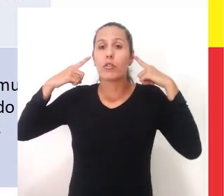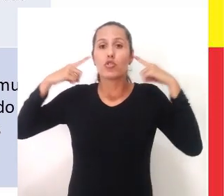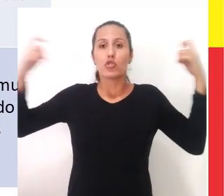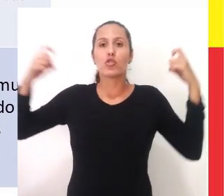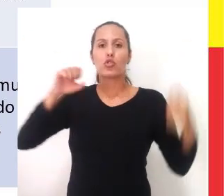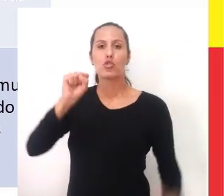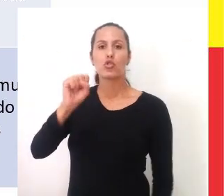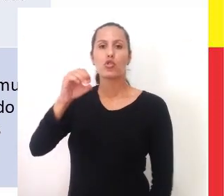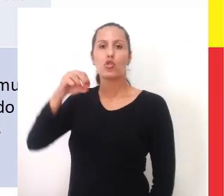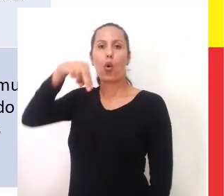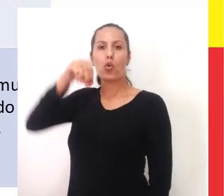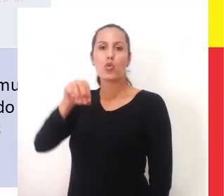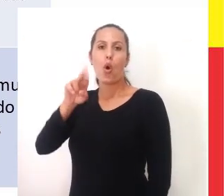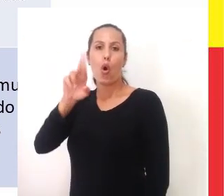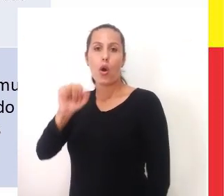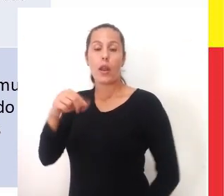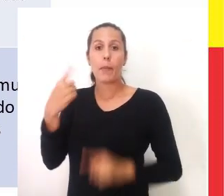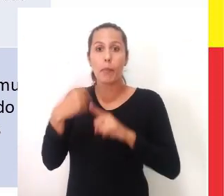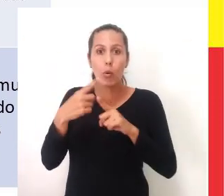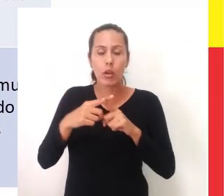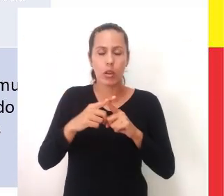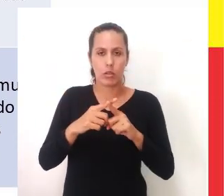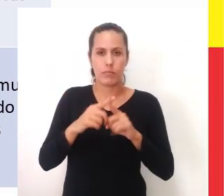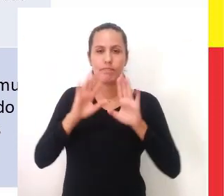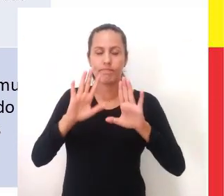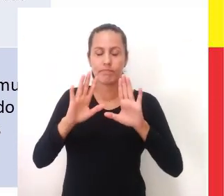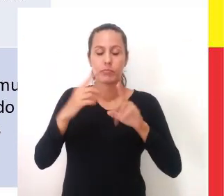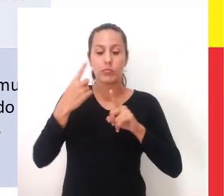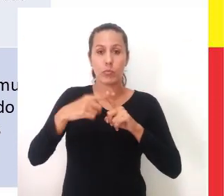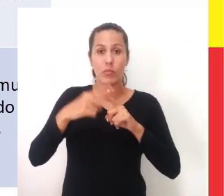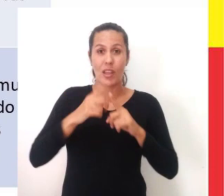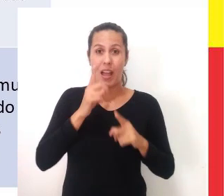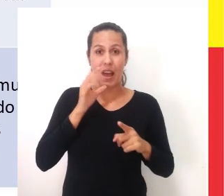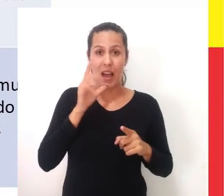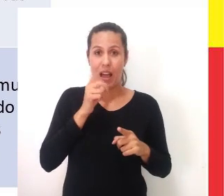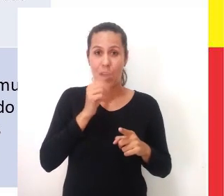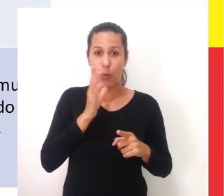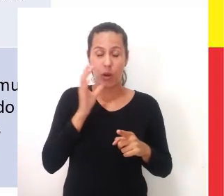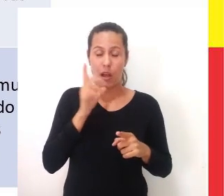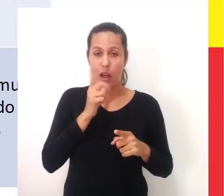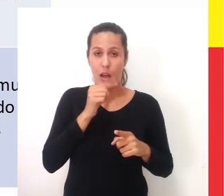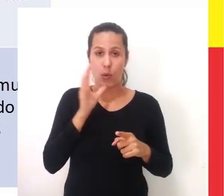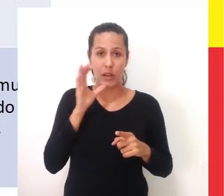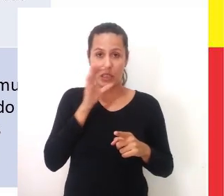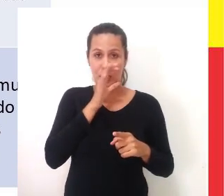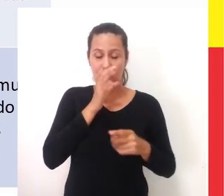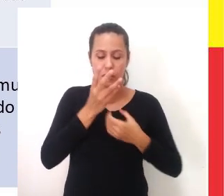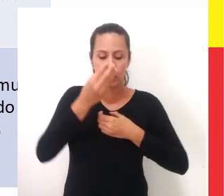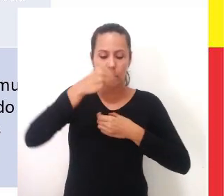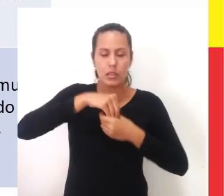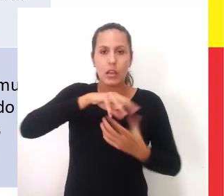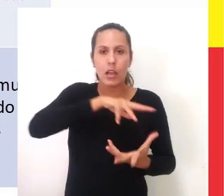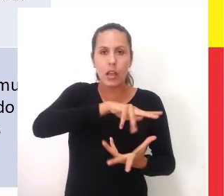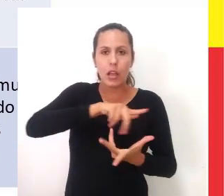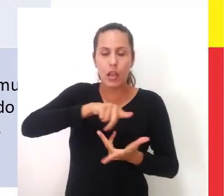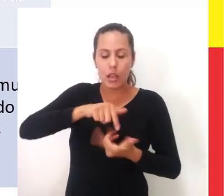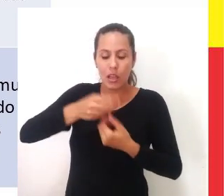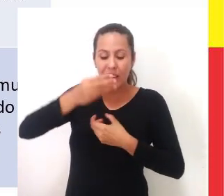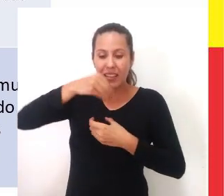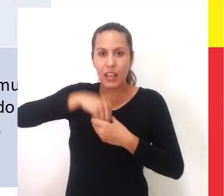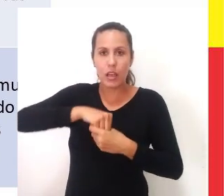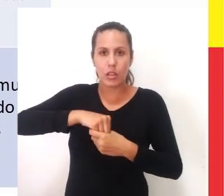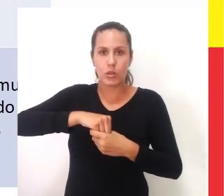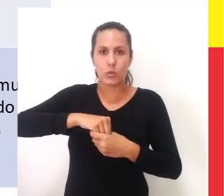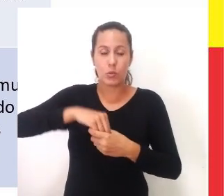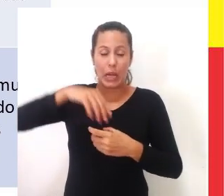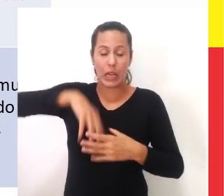extremamente barulhentas. Lógico, vapor, a água quente está no interior do nosso planeta.